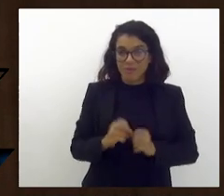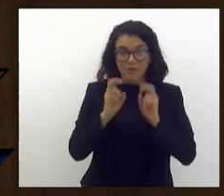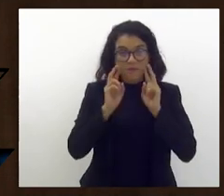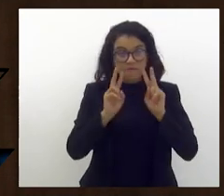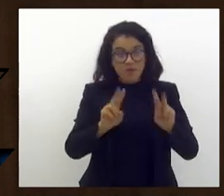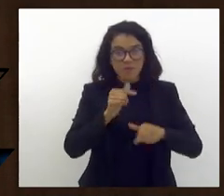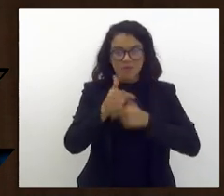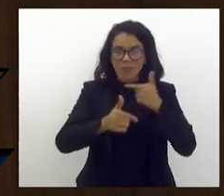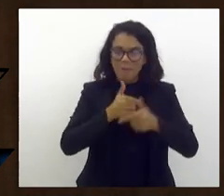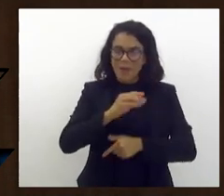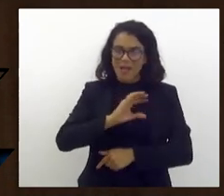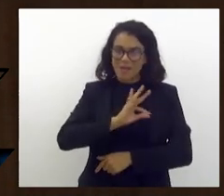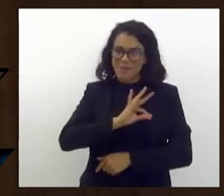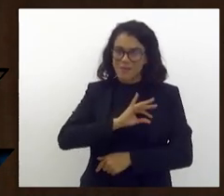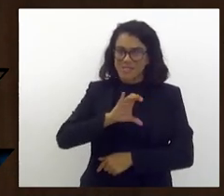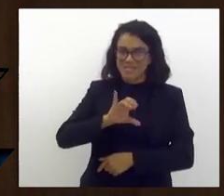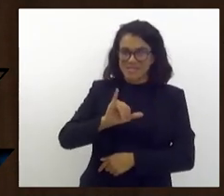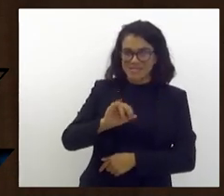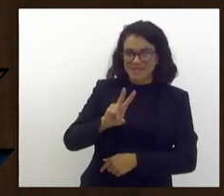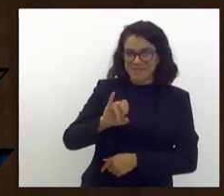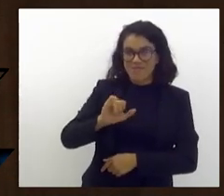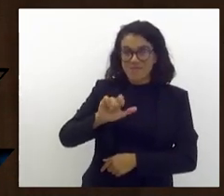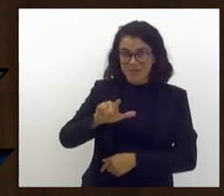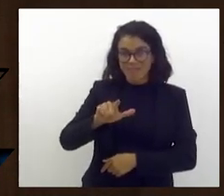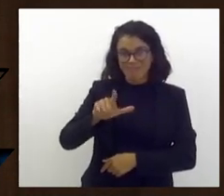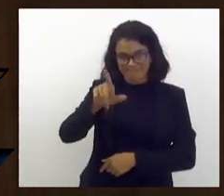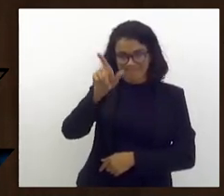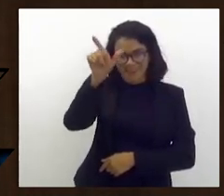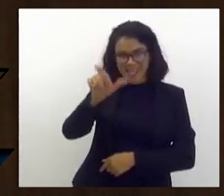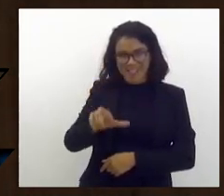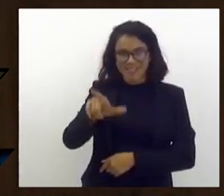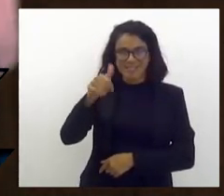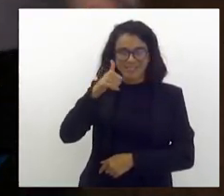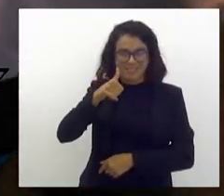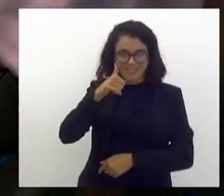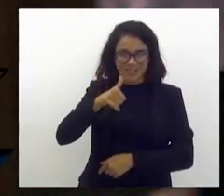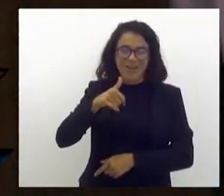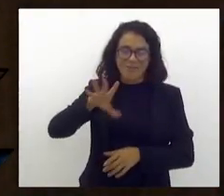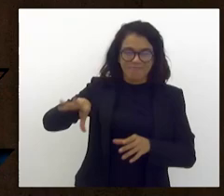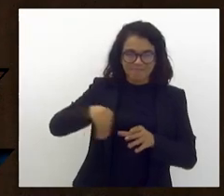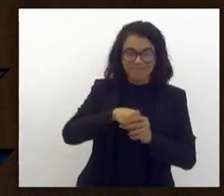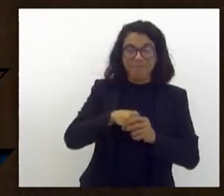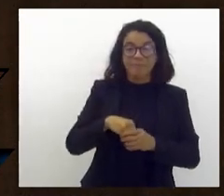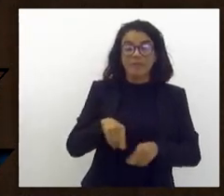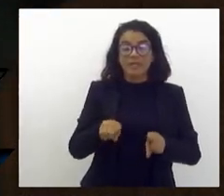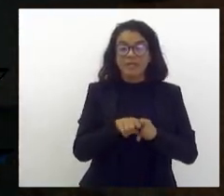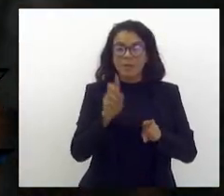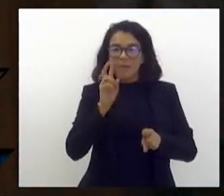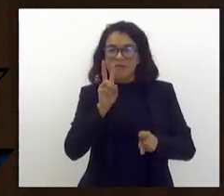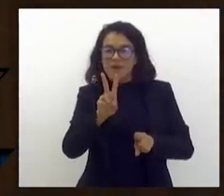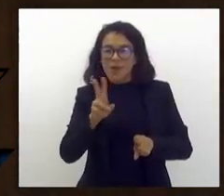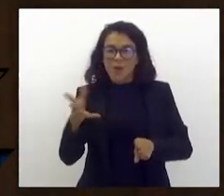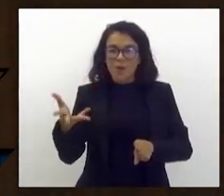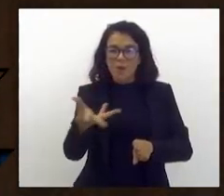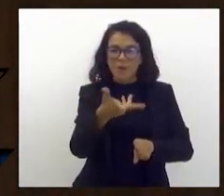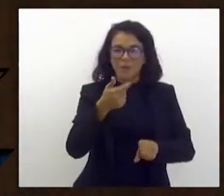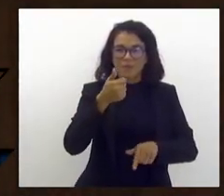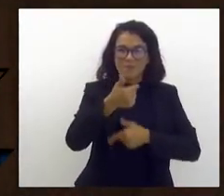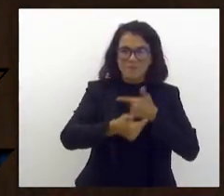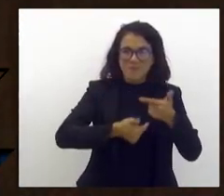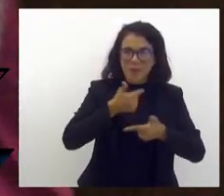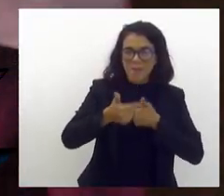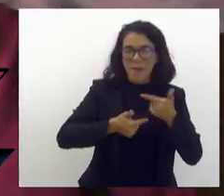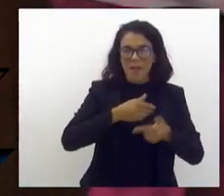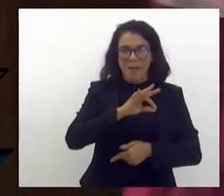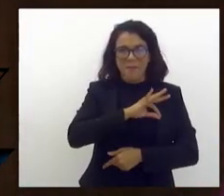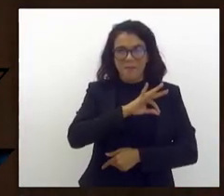da Polícia Civil, ao qual a Vossa Excelência pertence, e temos visto o trabalho magnífico da Polícia Militar, com toda a dificuldade,